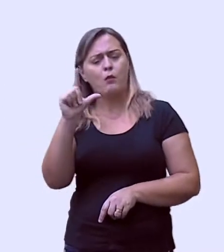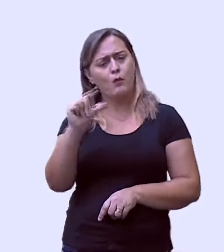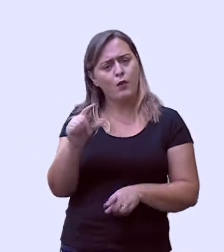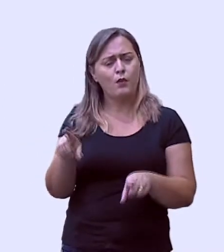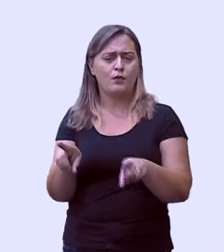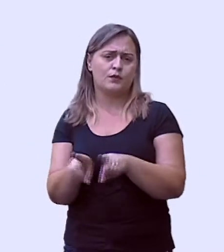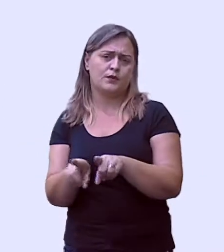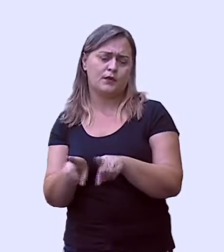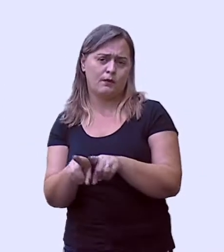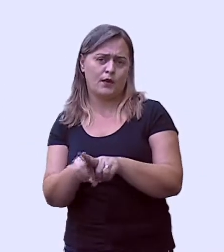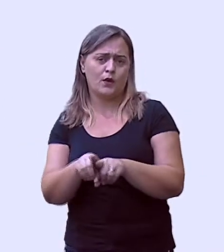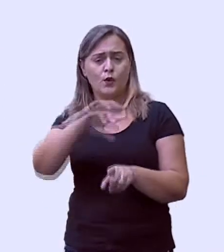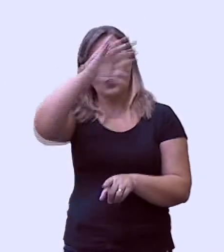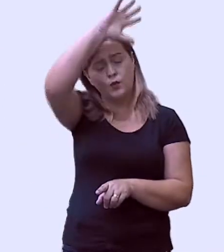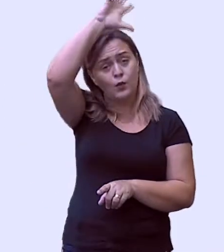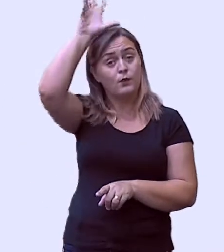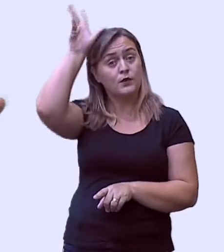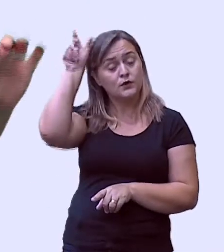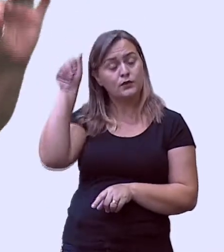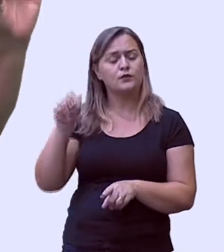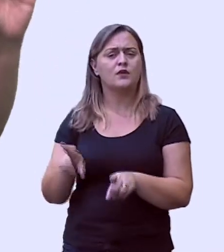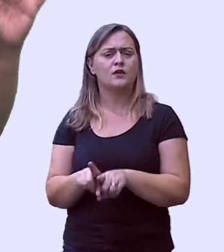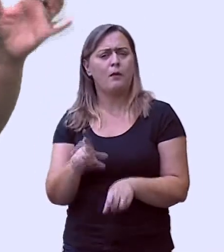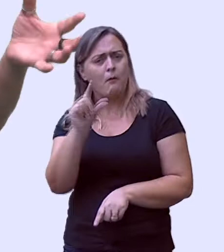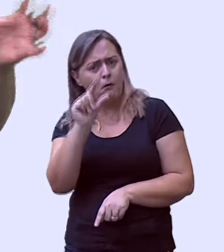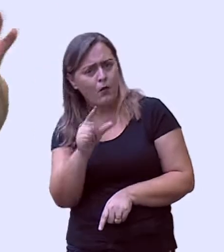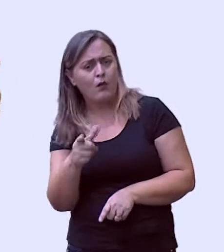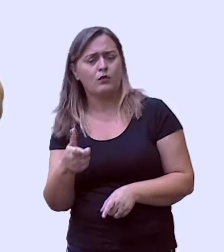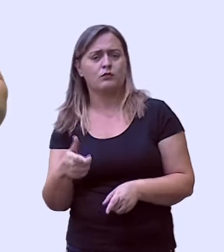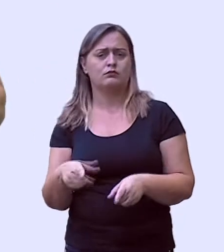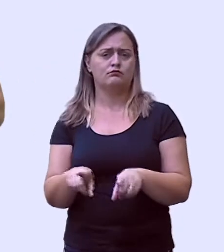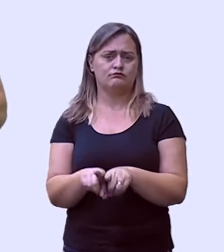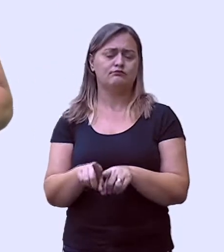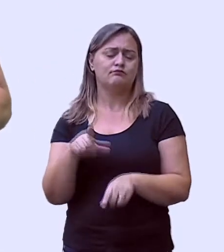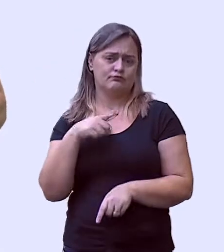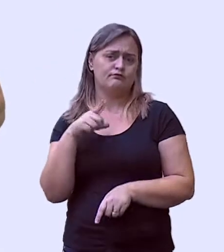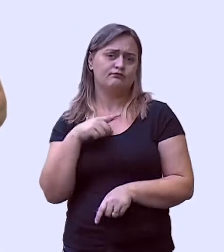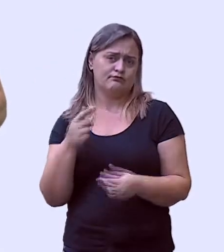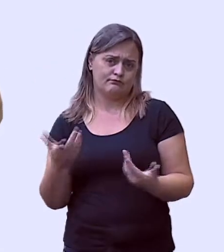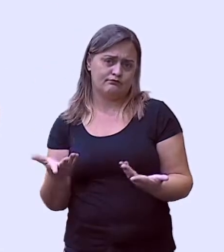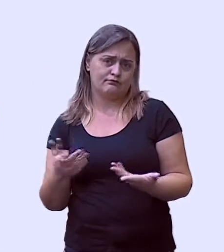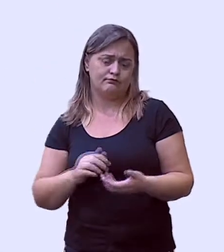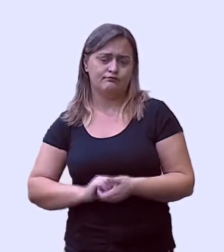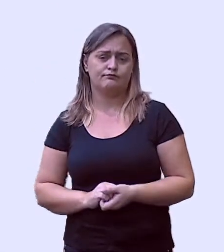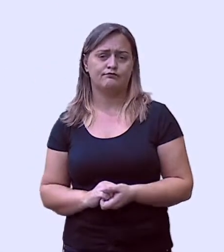de que esta área abrange mais ou menos